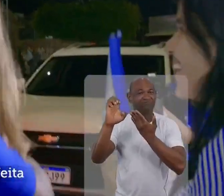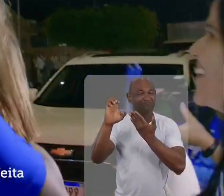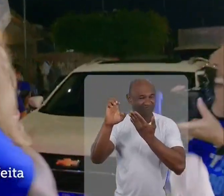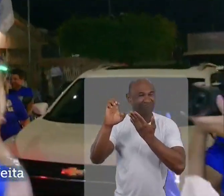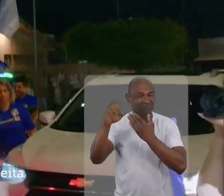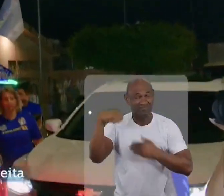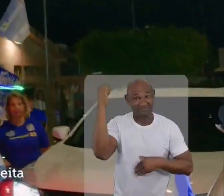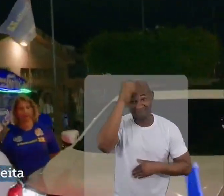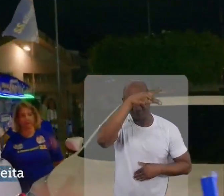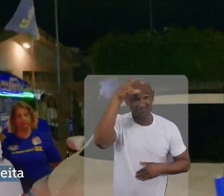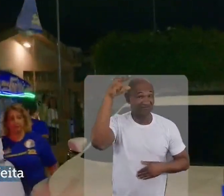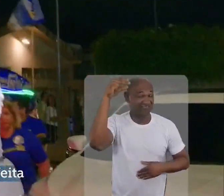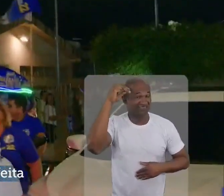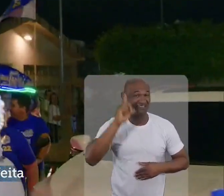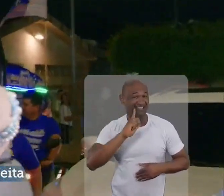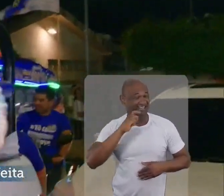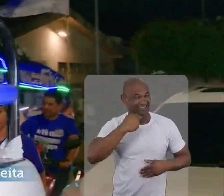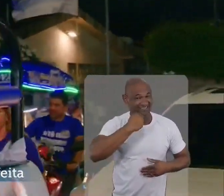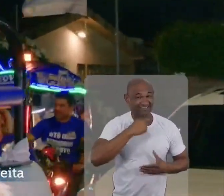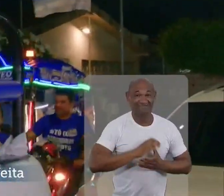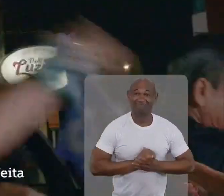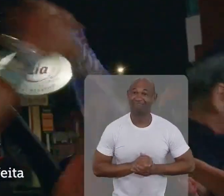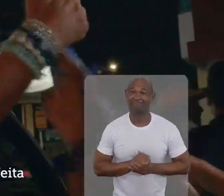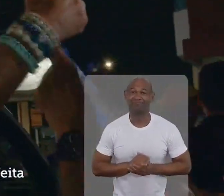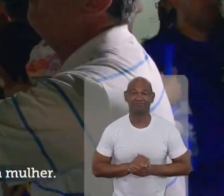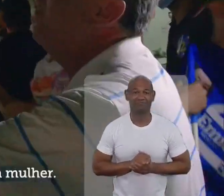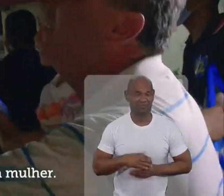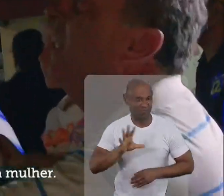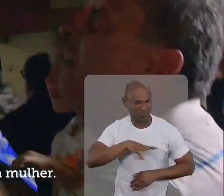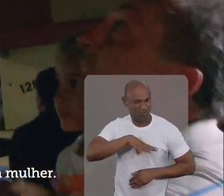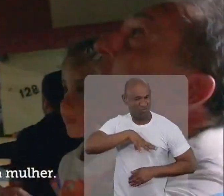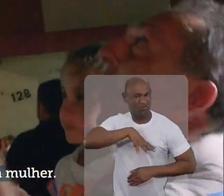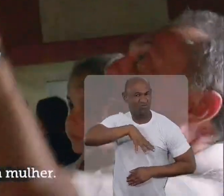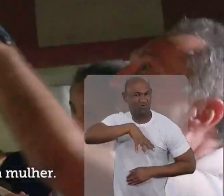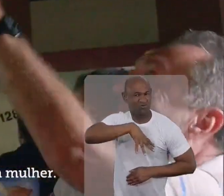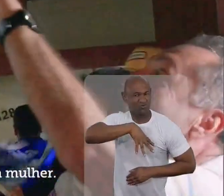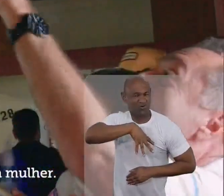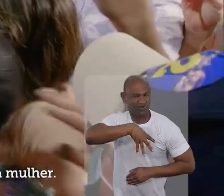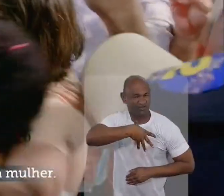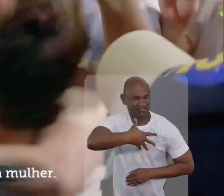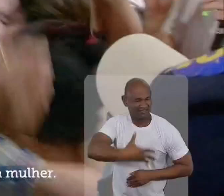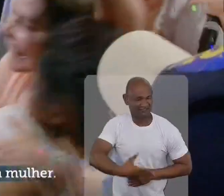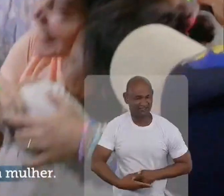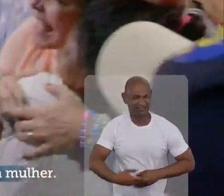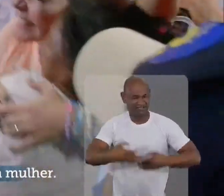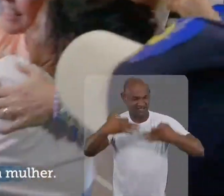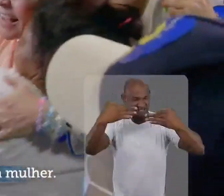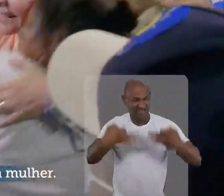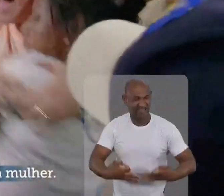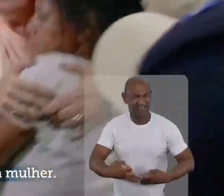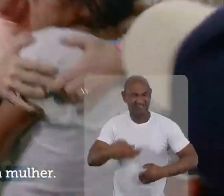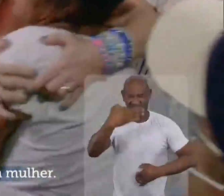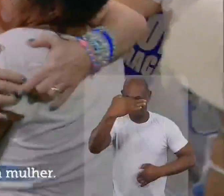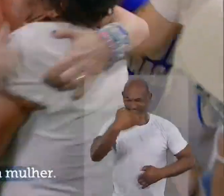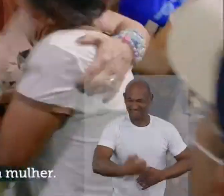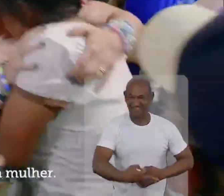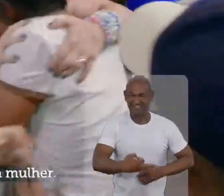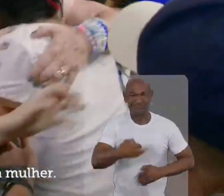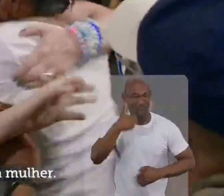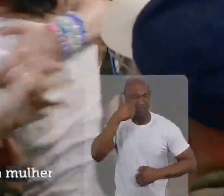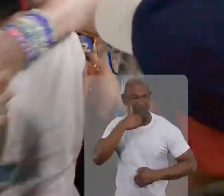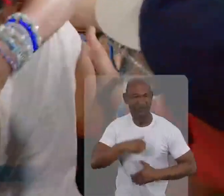vem ser a nossa prefeita. Com a força, coragem e o coração da